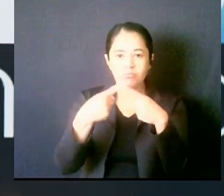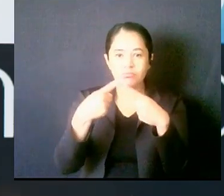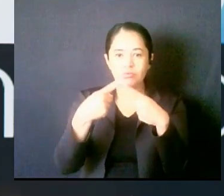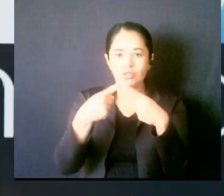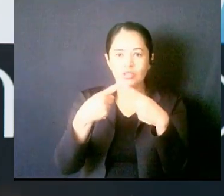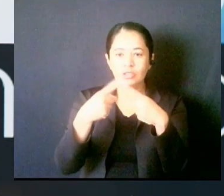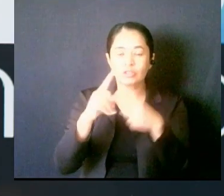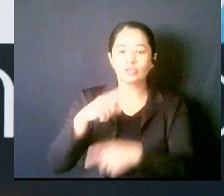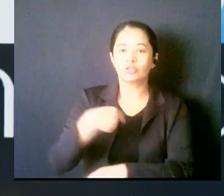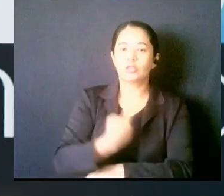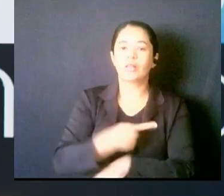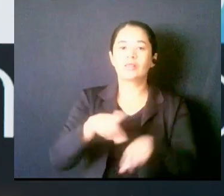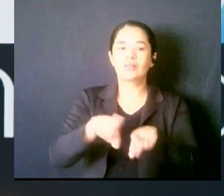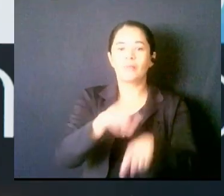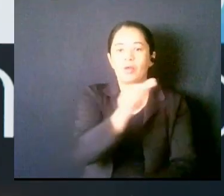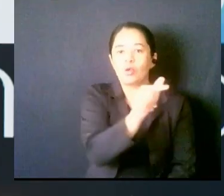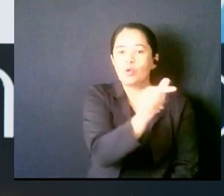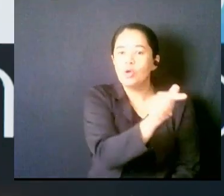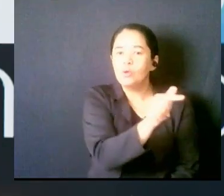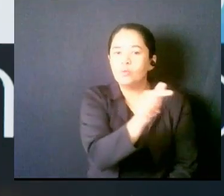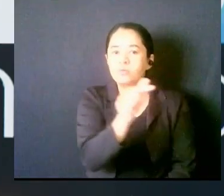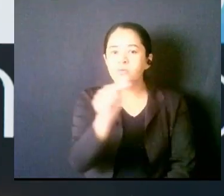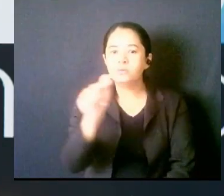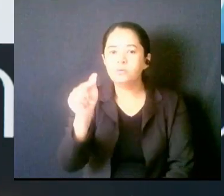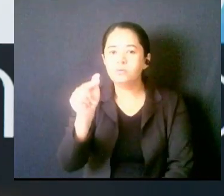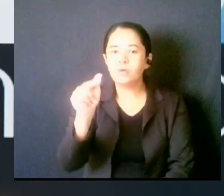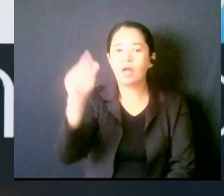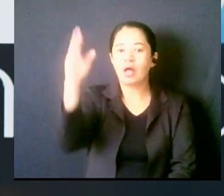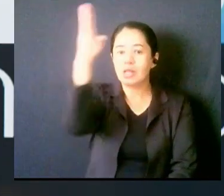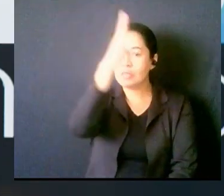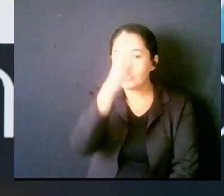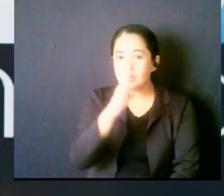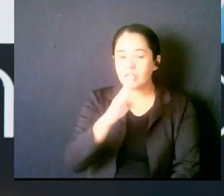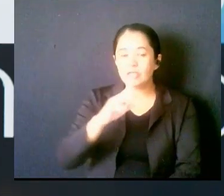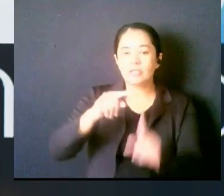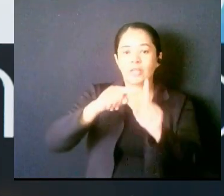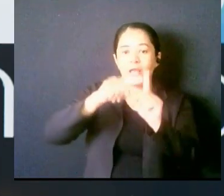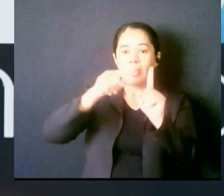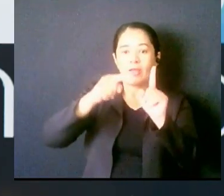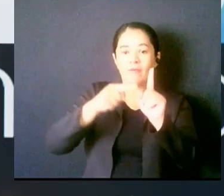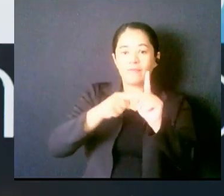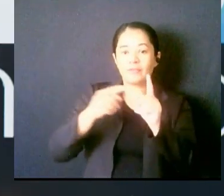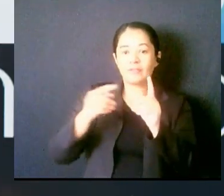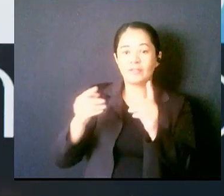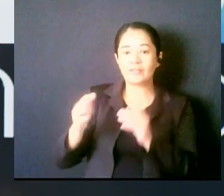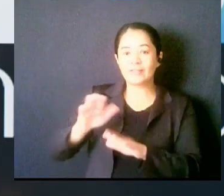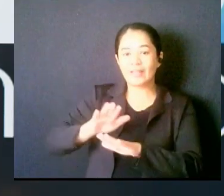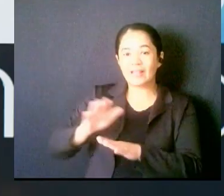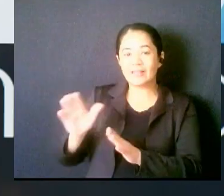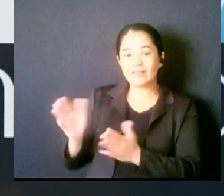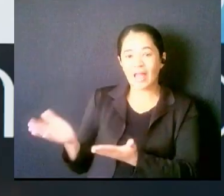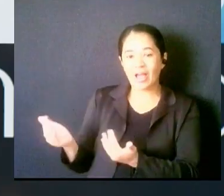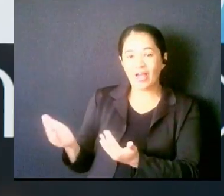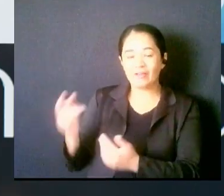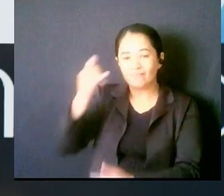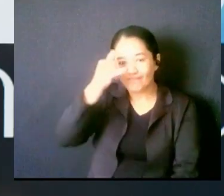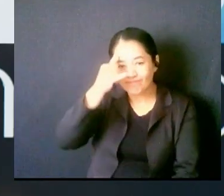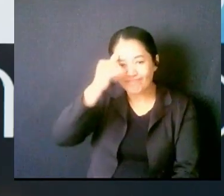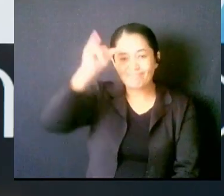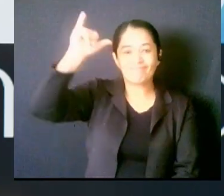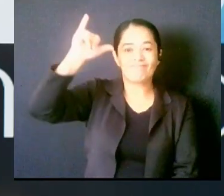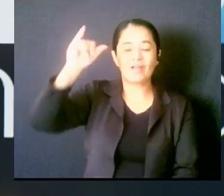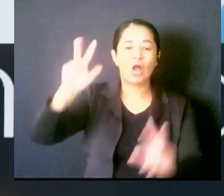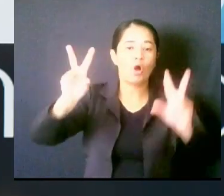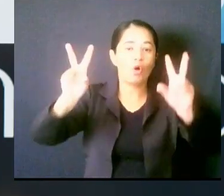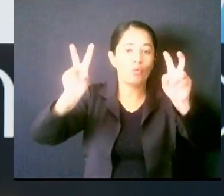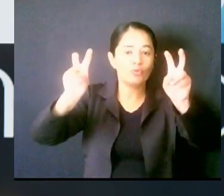Semana Nacional de Prevenção da Gravidez na Adolescência e esse é o tema do nosso Estúdio Câmara